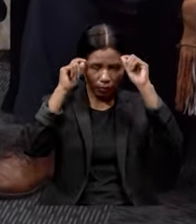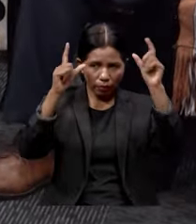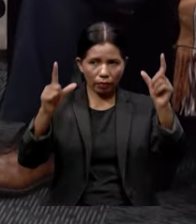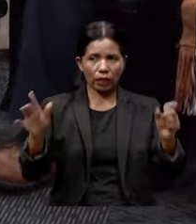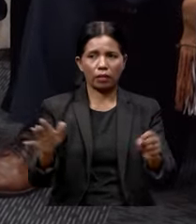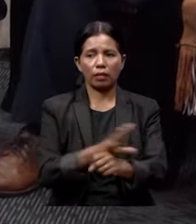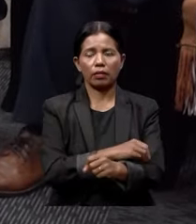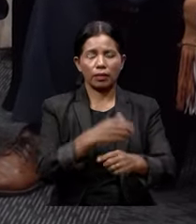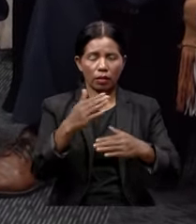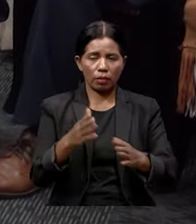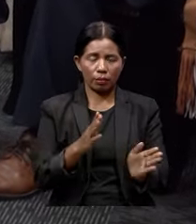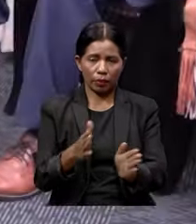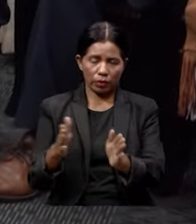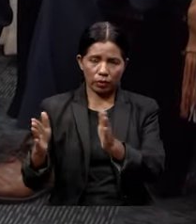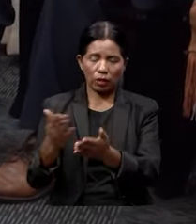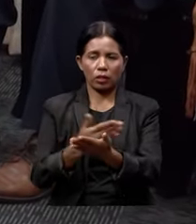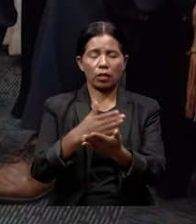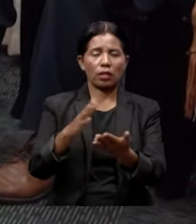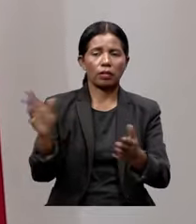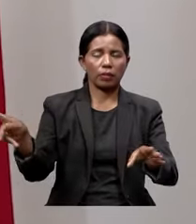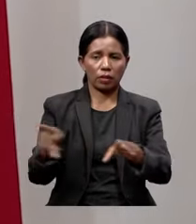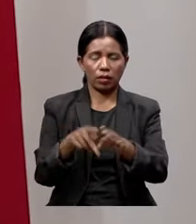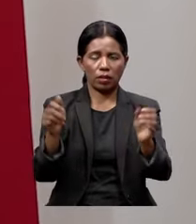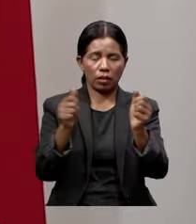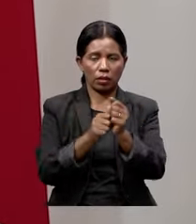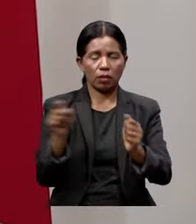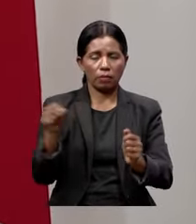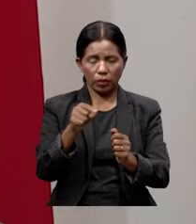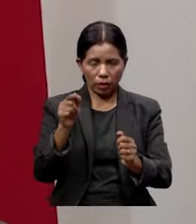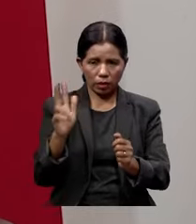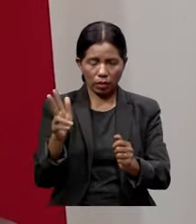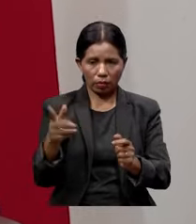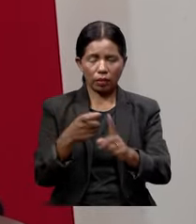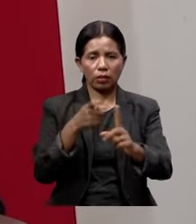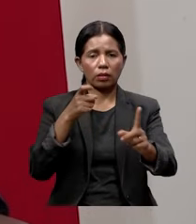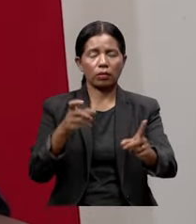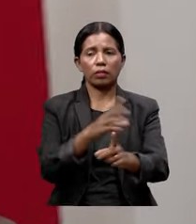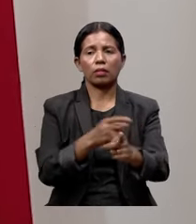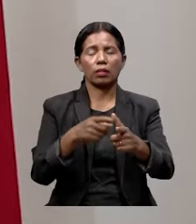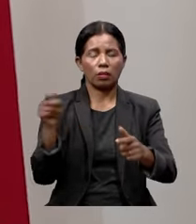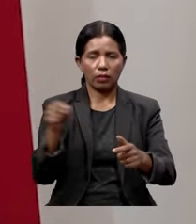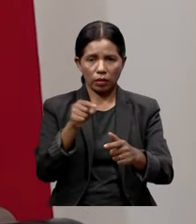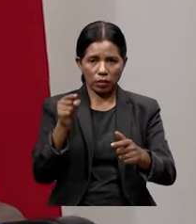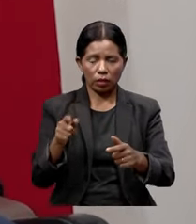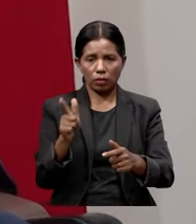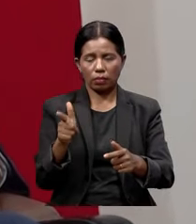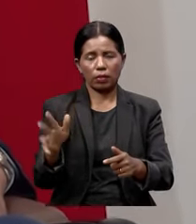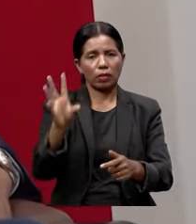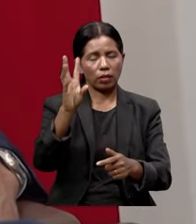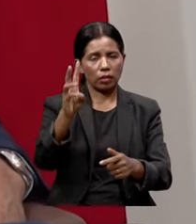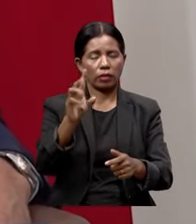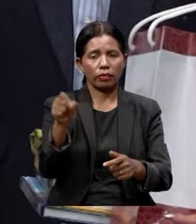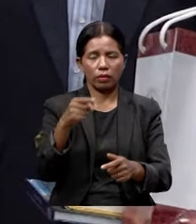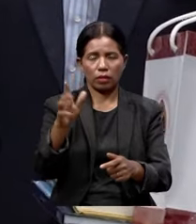o processo com a sua participação a 8% do Ronulo Rússi Conoco Philips, no processo Ronulo Ressinen,